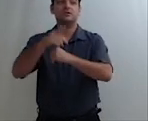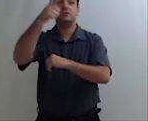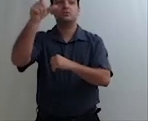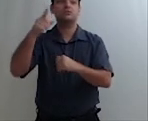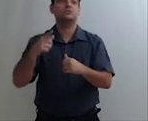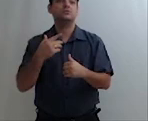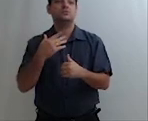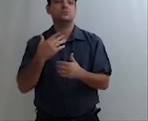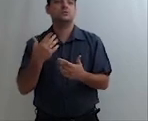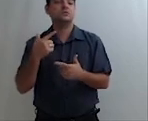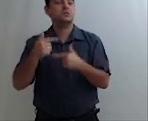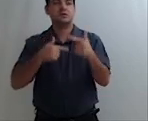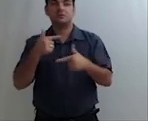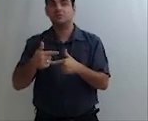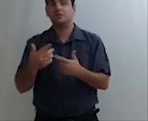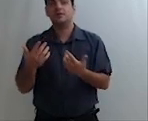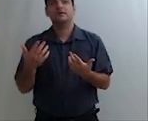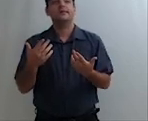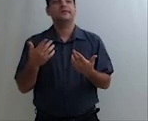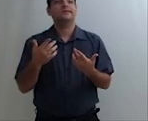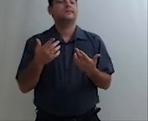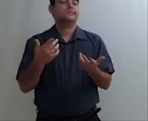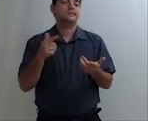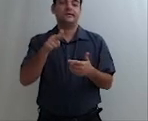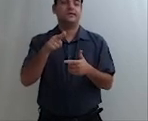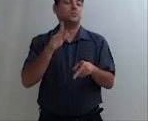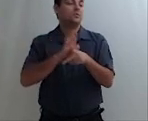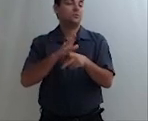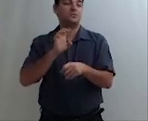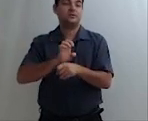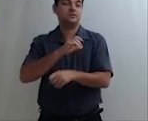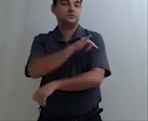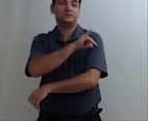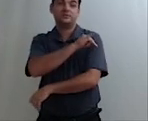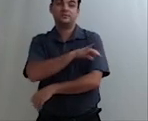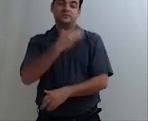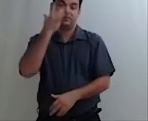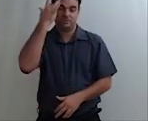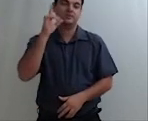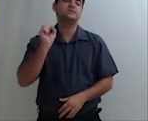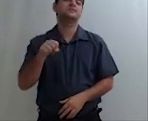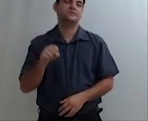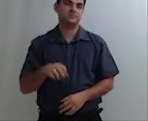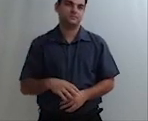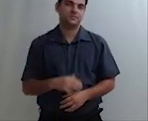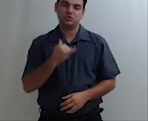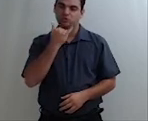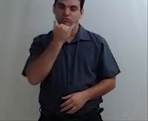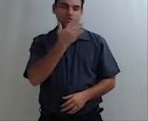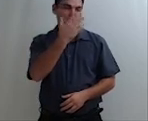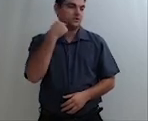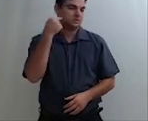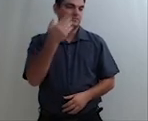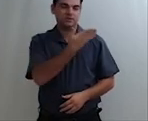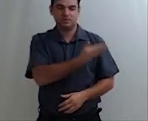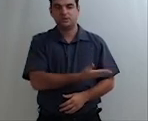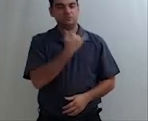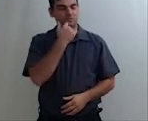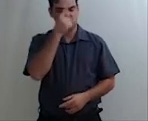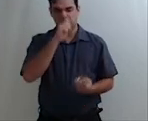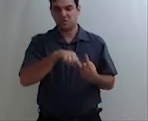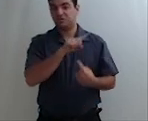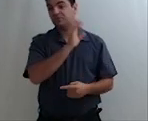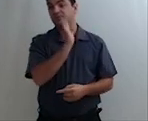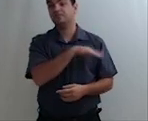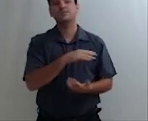criminosa que aflige a população do estado do Rio de Janeiro Então me parece com a devida venha do que foi dito pelo advogado que a